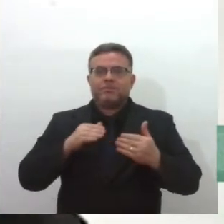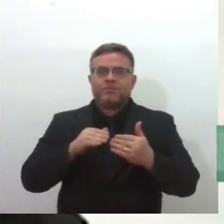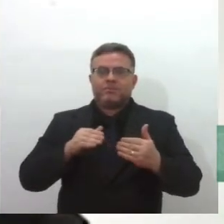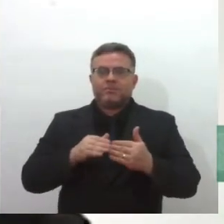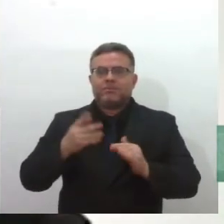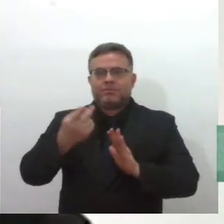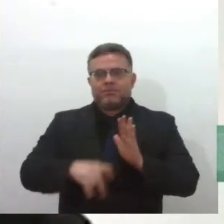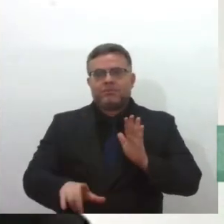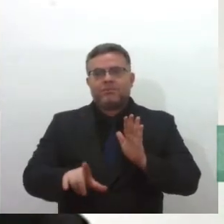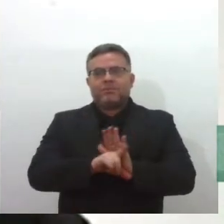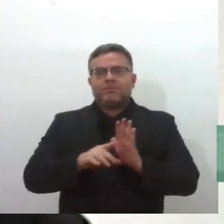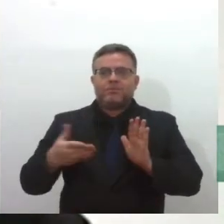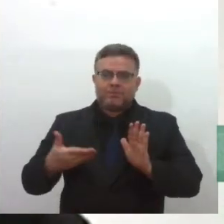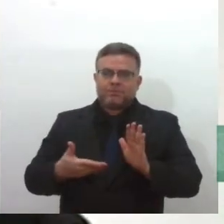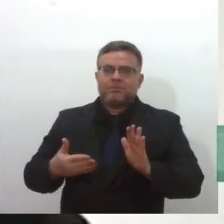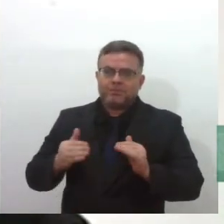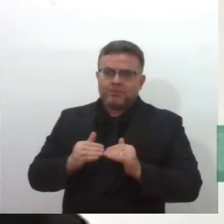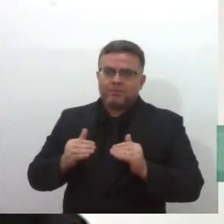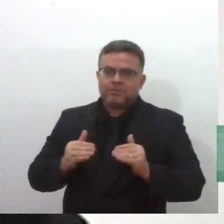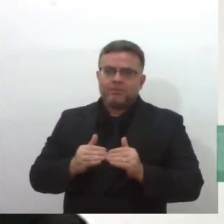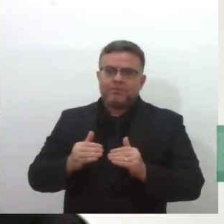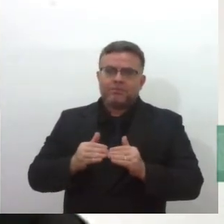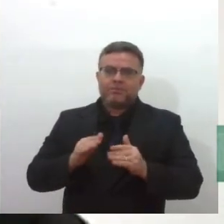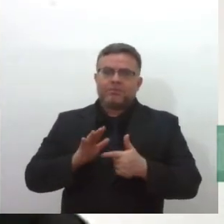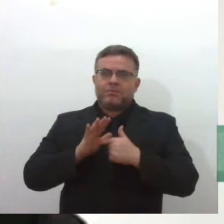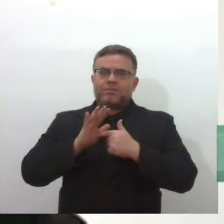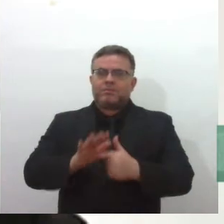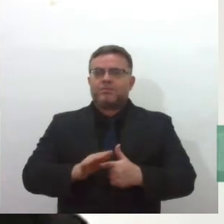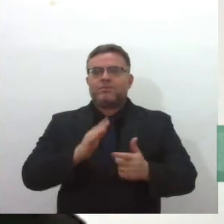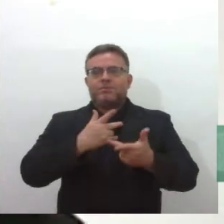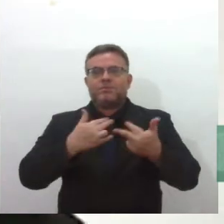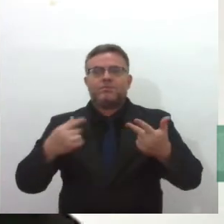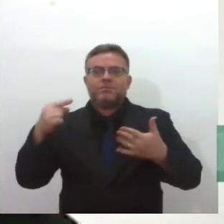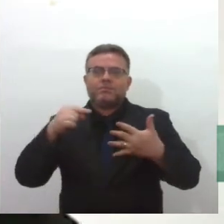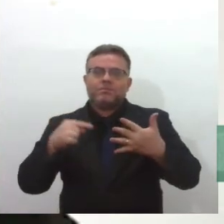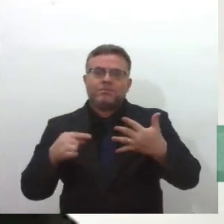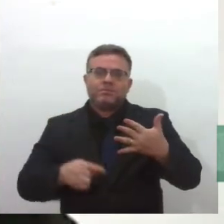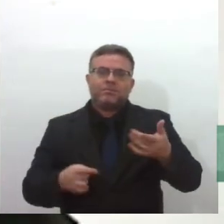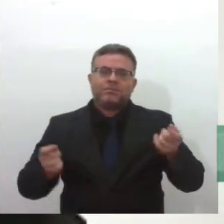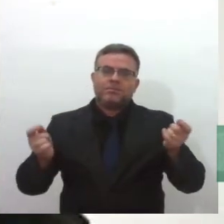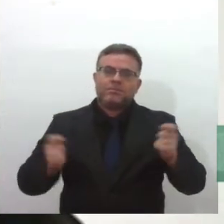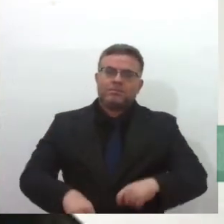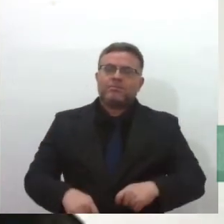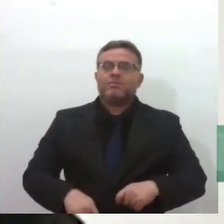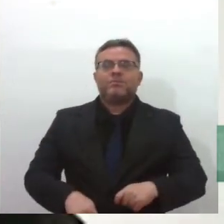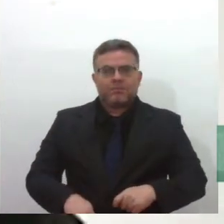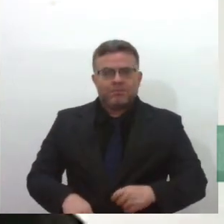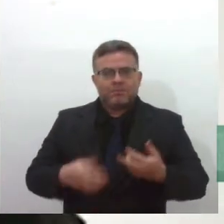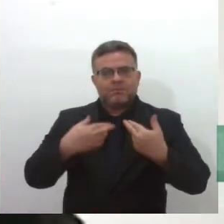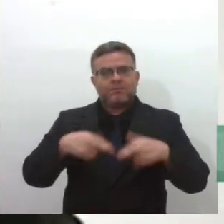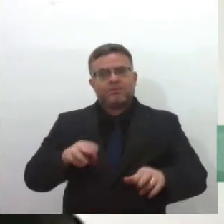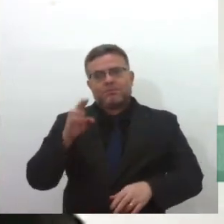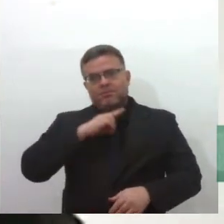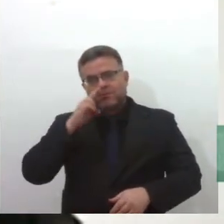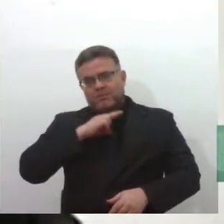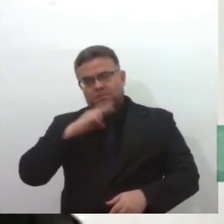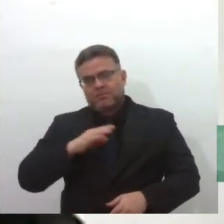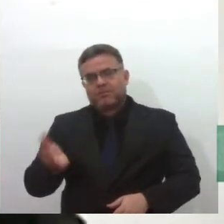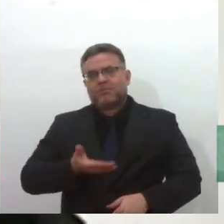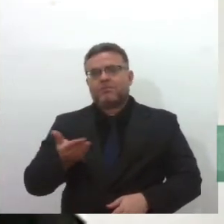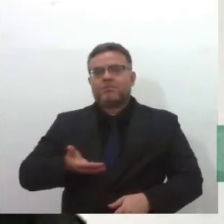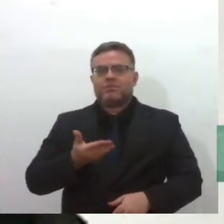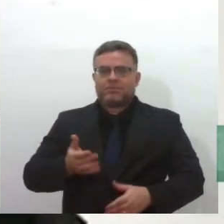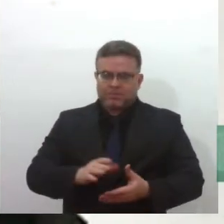lei para trazer à baila essas questões que são de natureza emergencial, são presentes na nossa